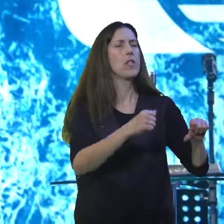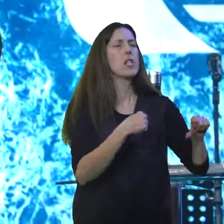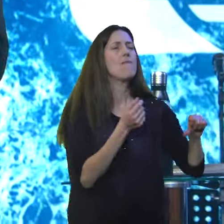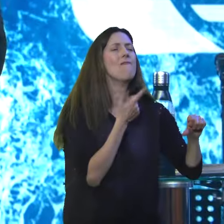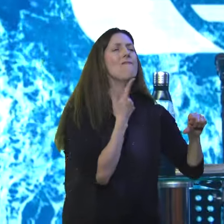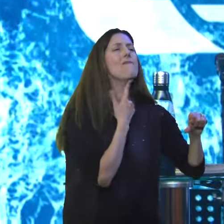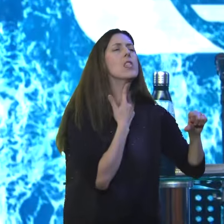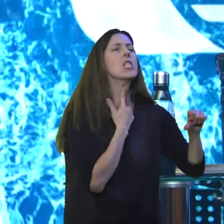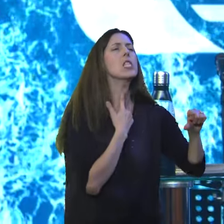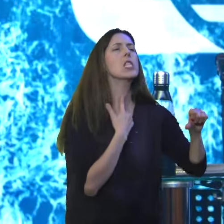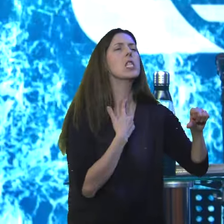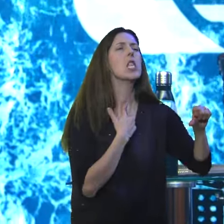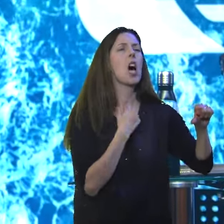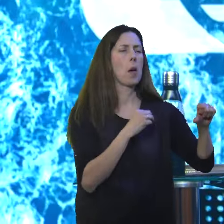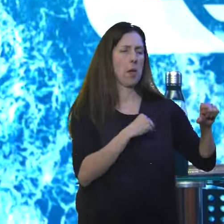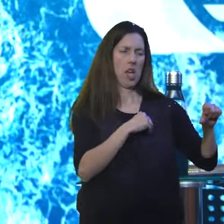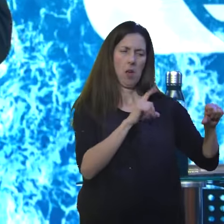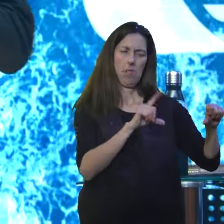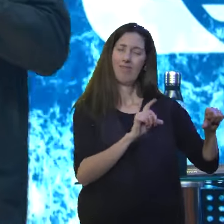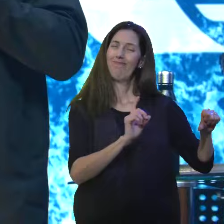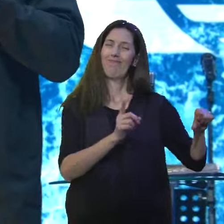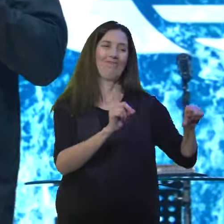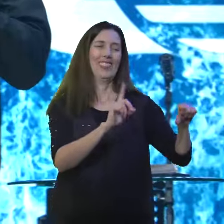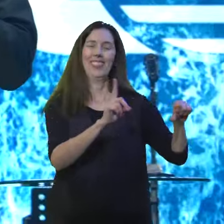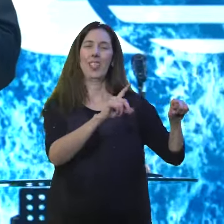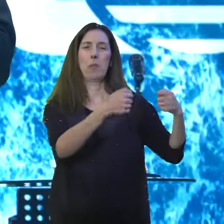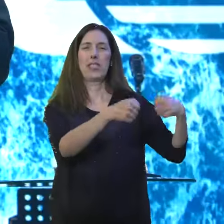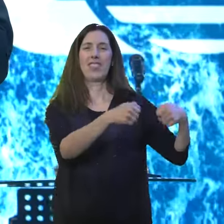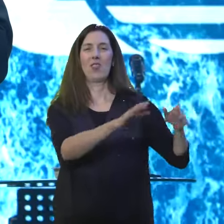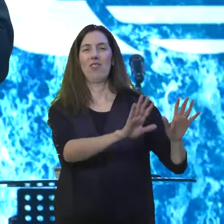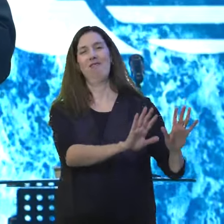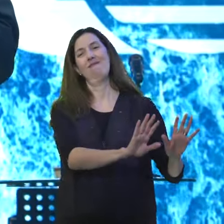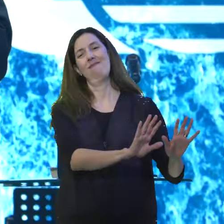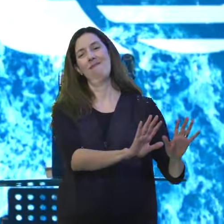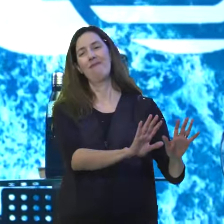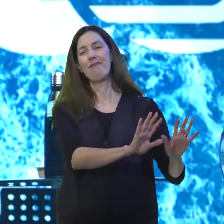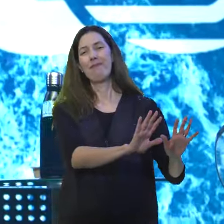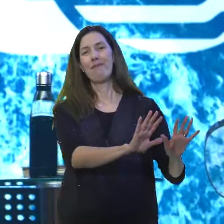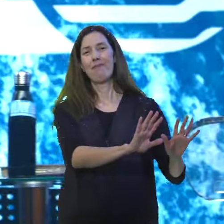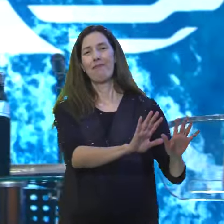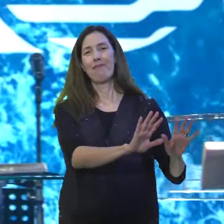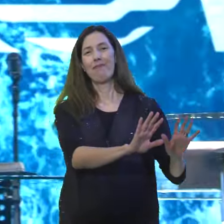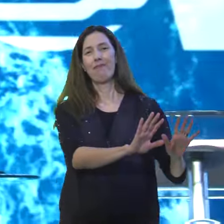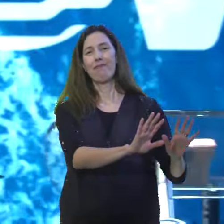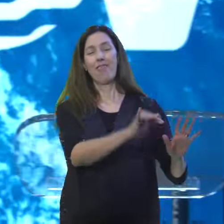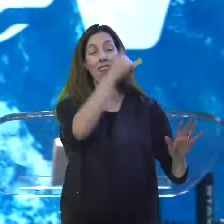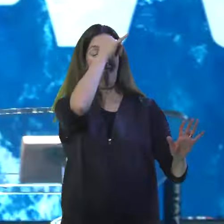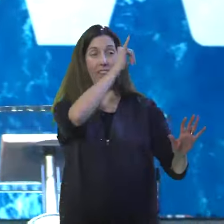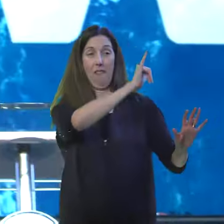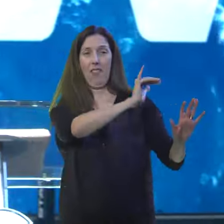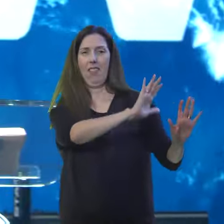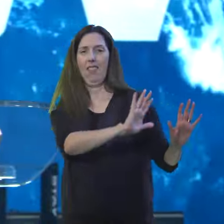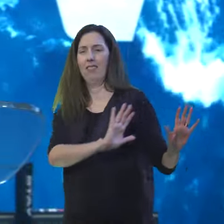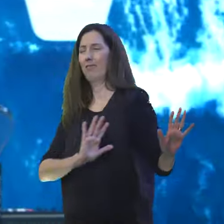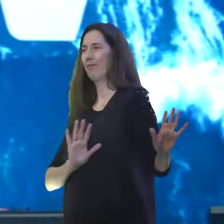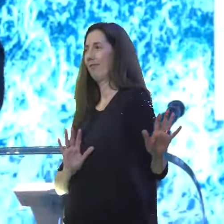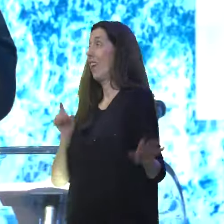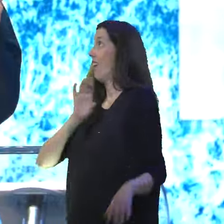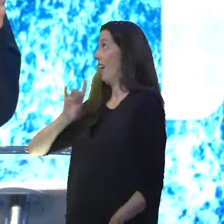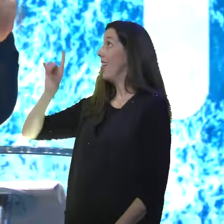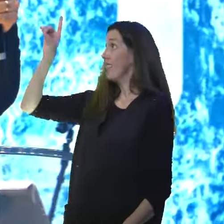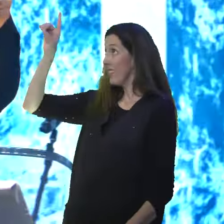que é até inofensivo, mas ela diz, não, eu não preciso disso. E se Deus é Deus, e Ele